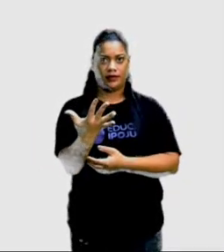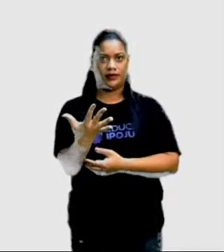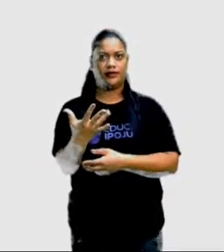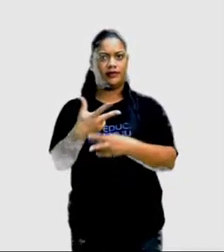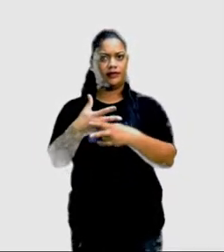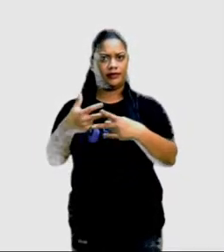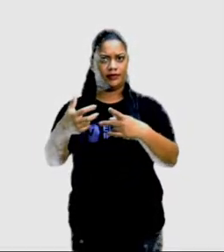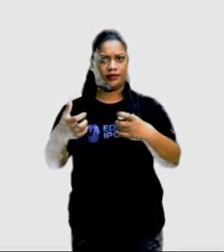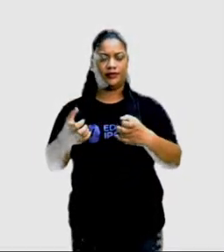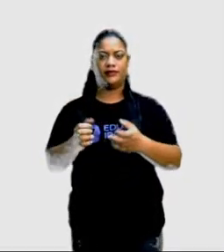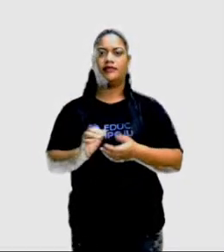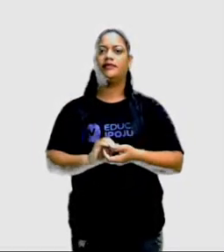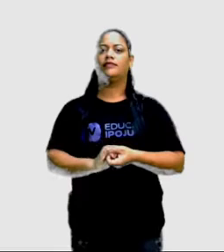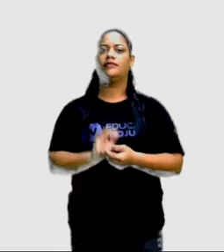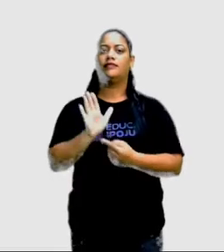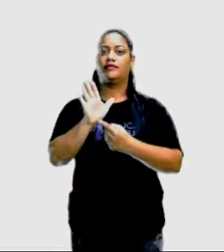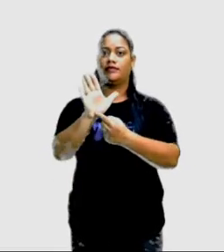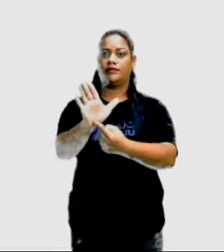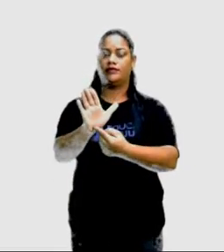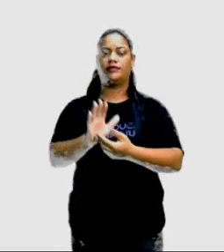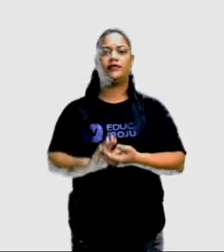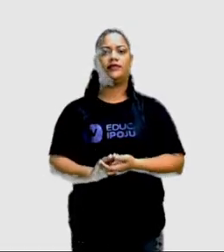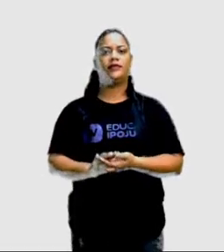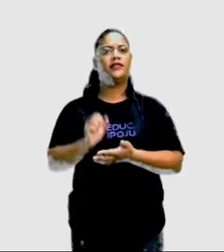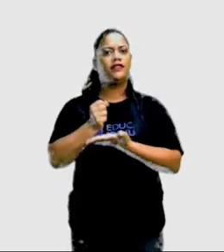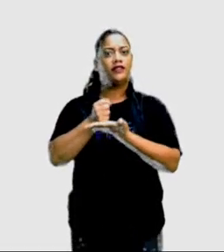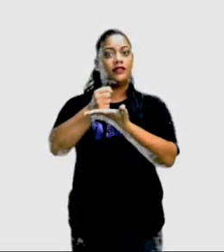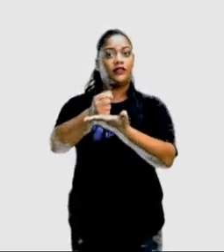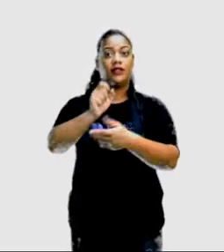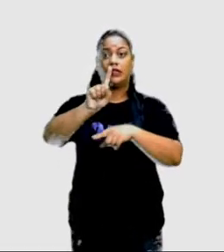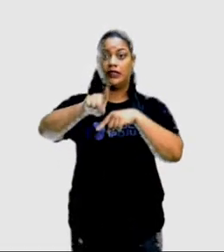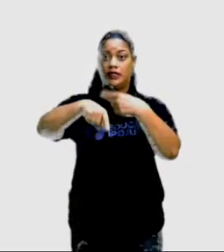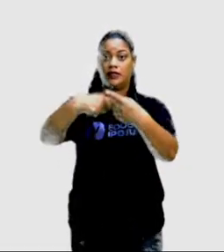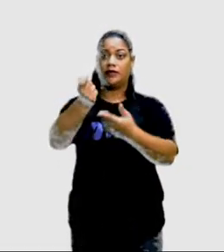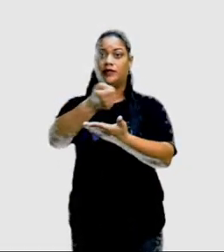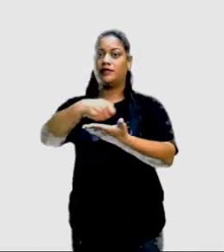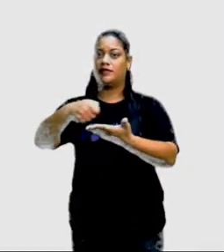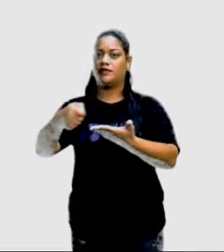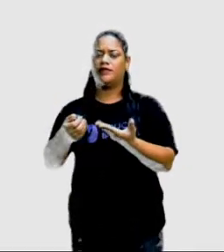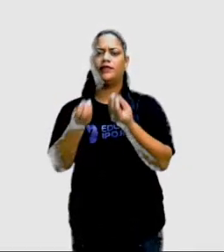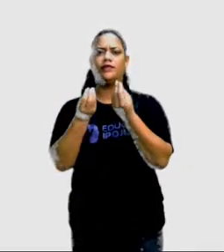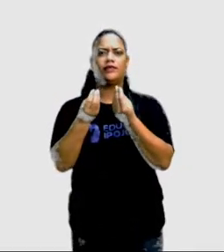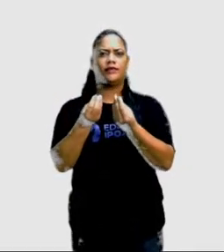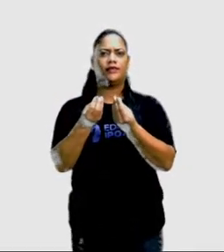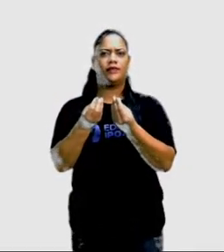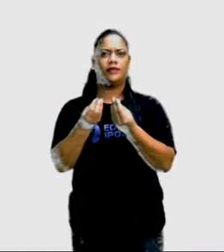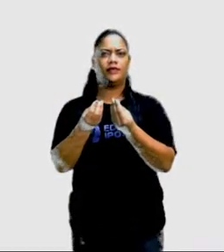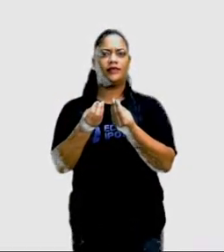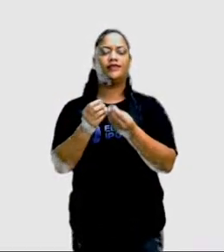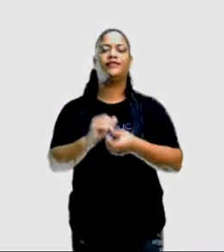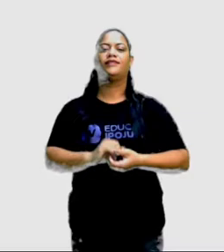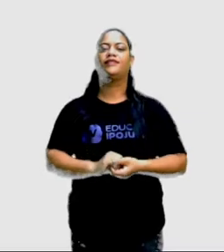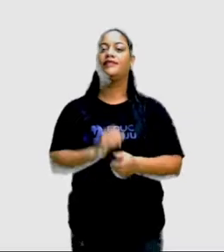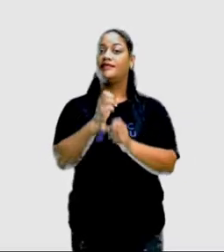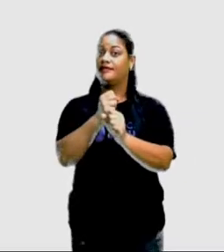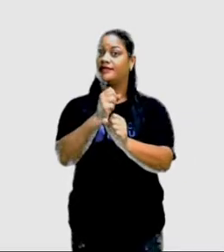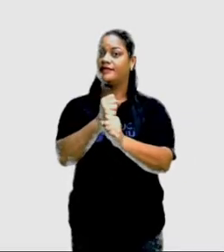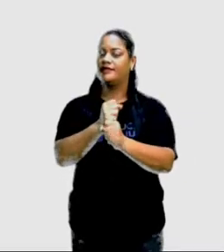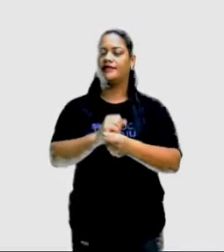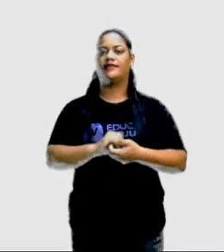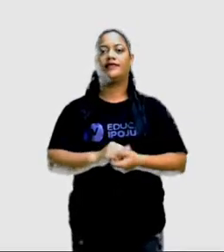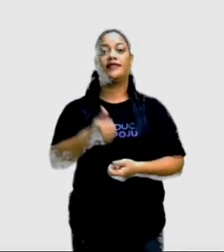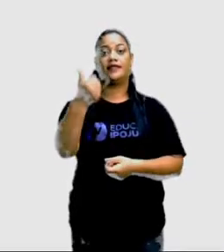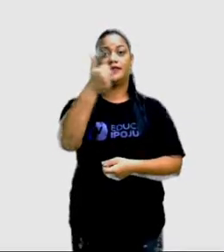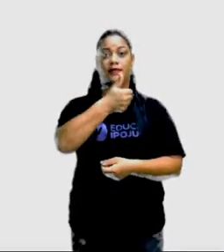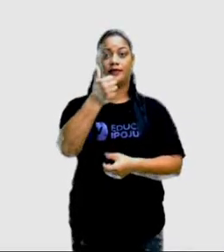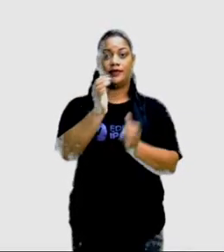abaixo. Vamos ajudá-los e depois escrever como ficará a adição. Primeiro, a turma aqui,